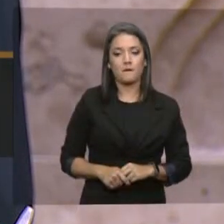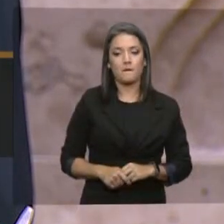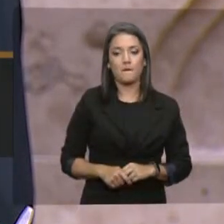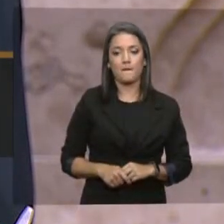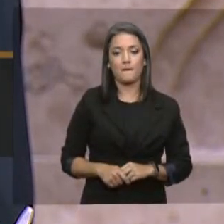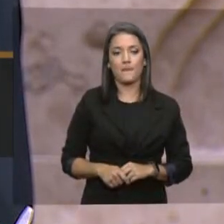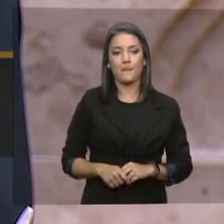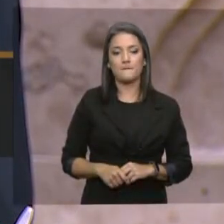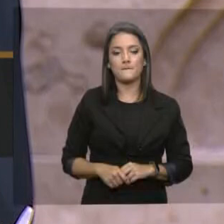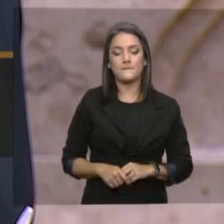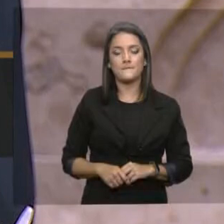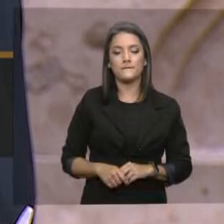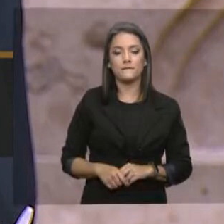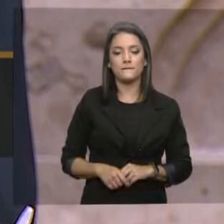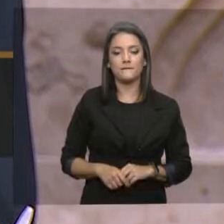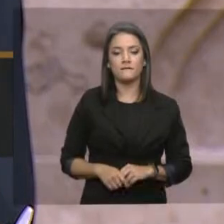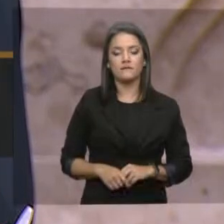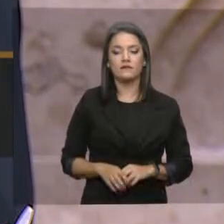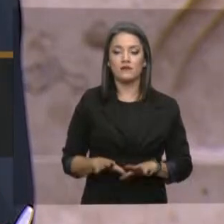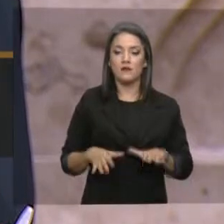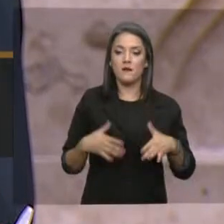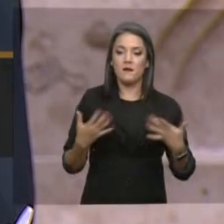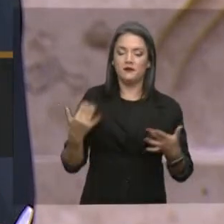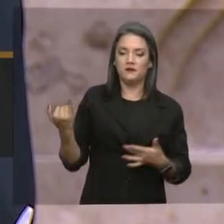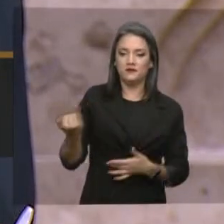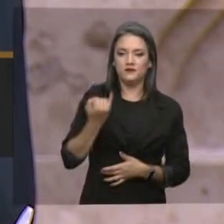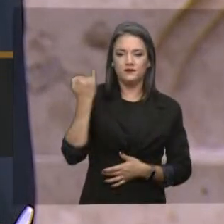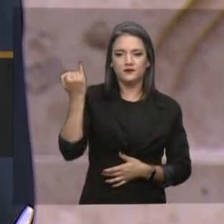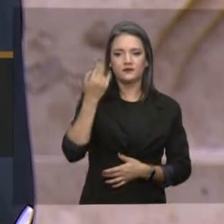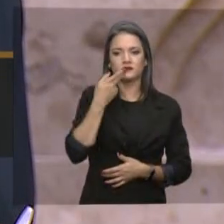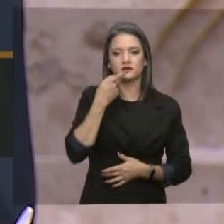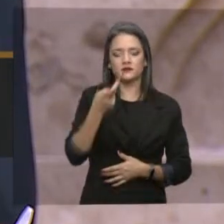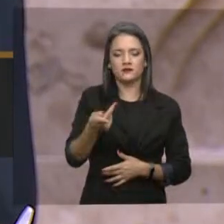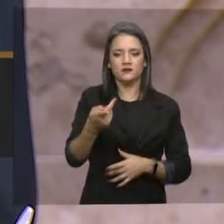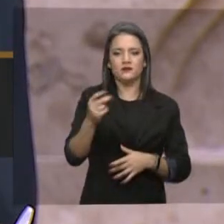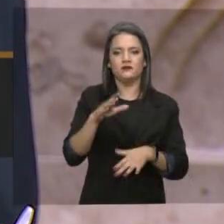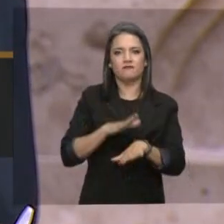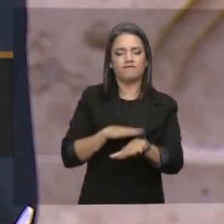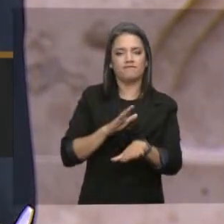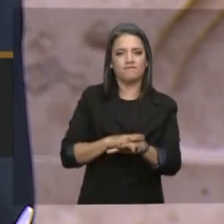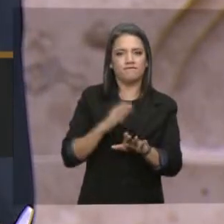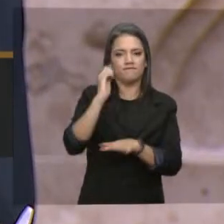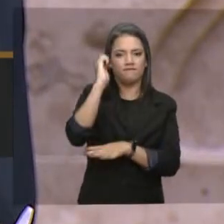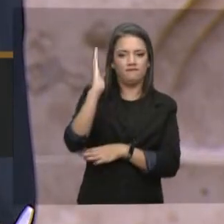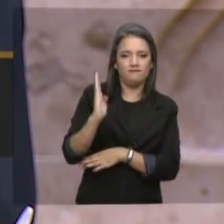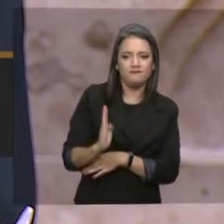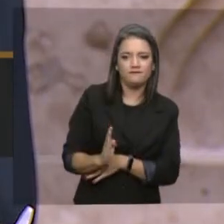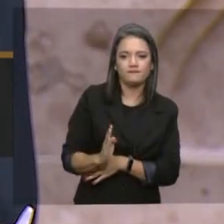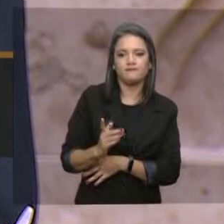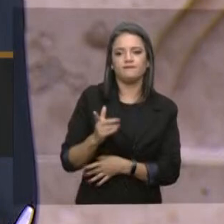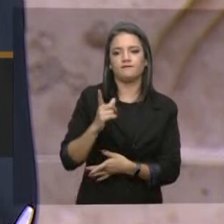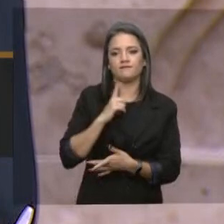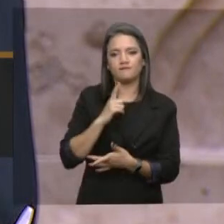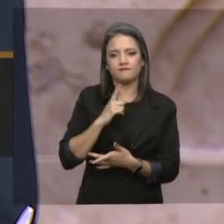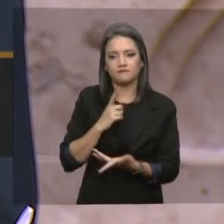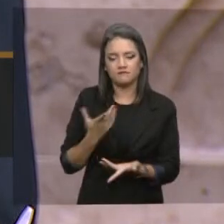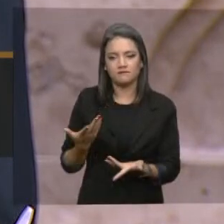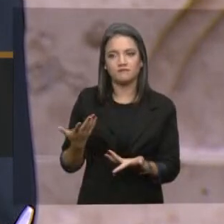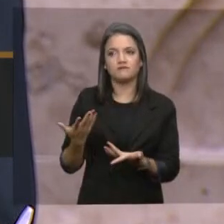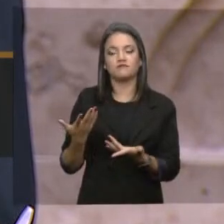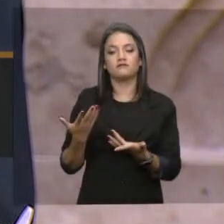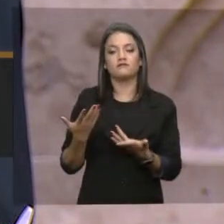importante registrar que, nesse contexto em que o Brasil atua nesse procedimento